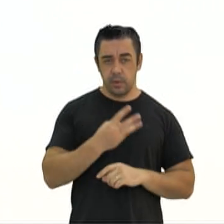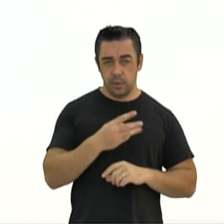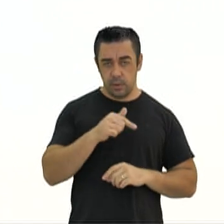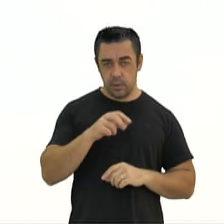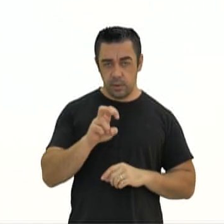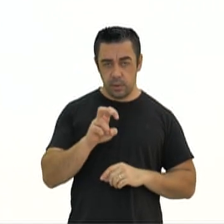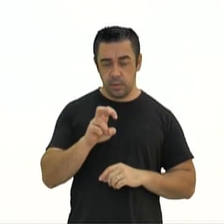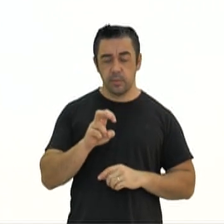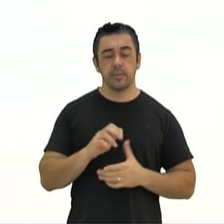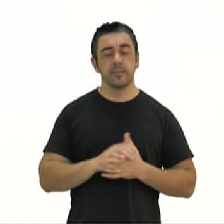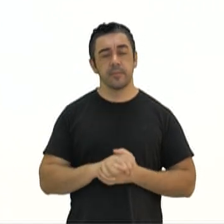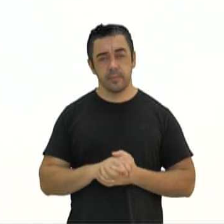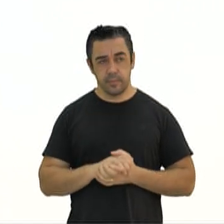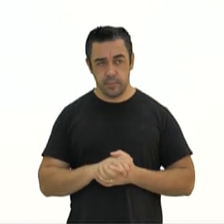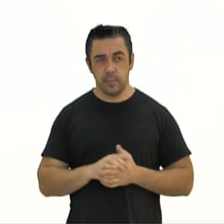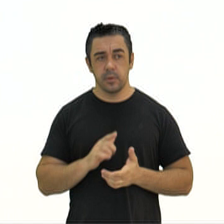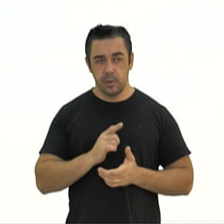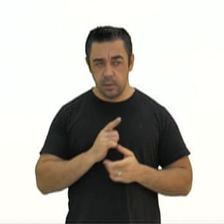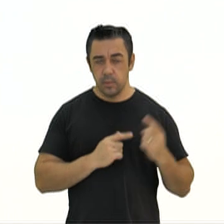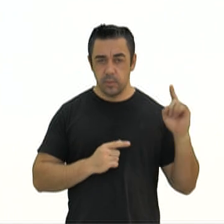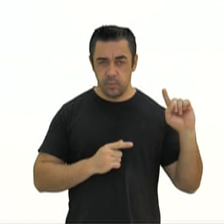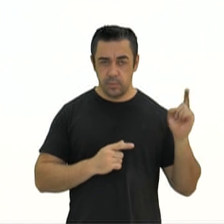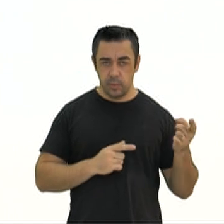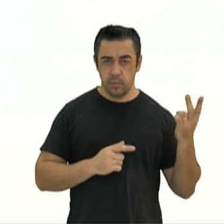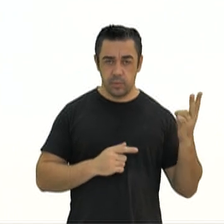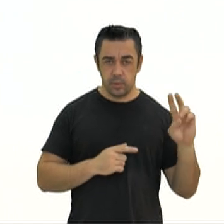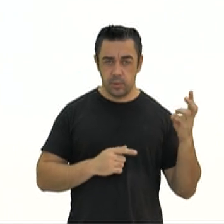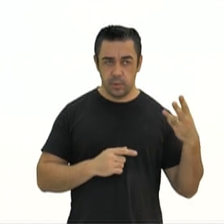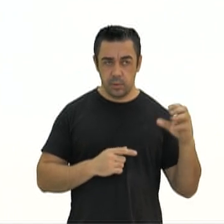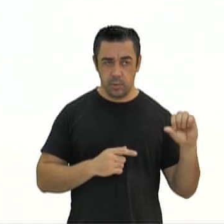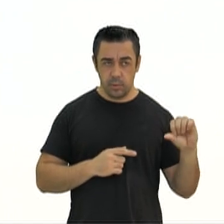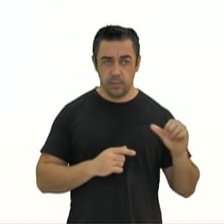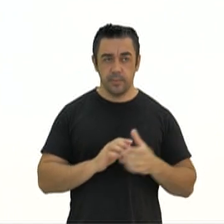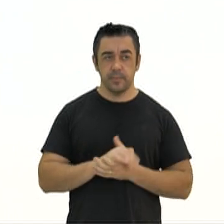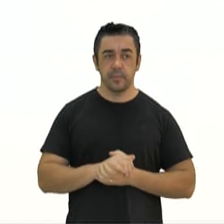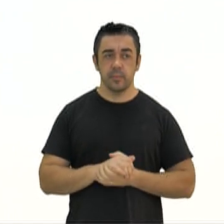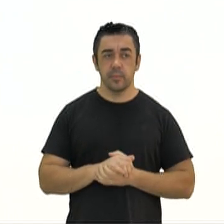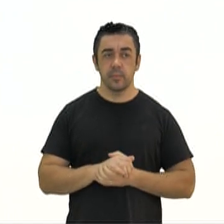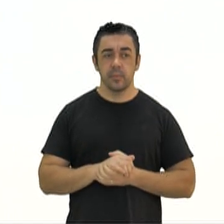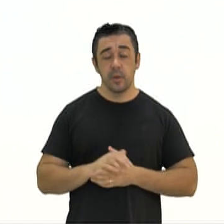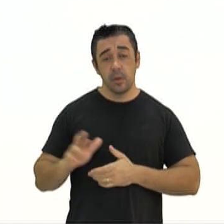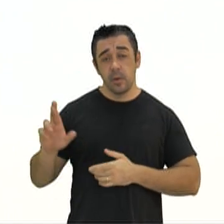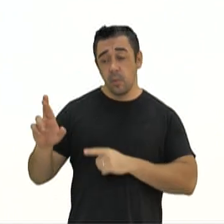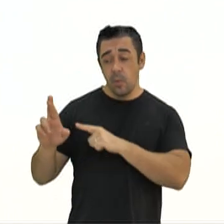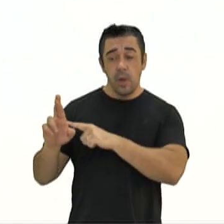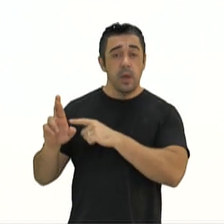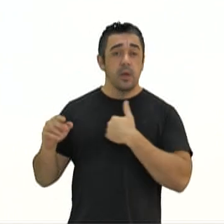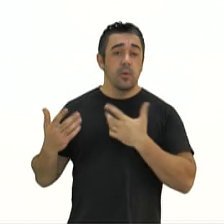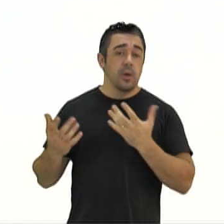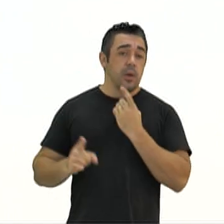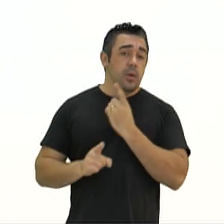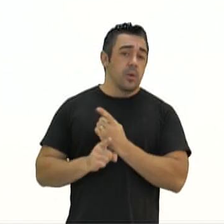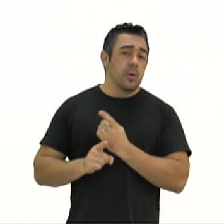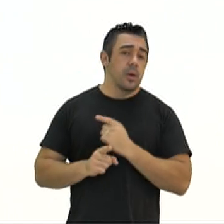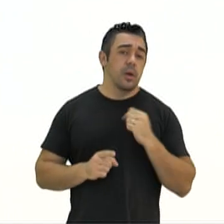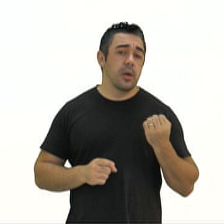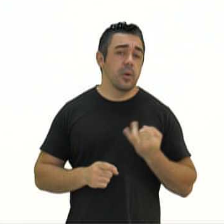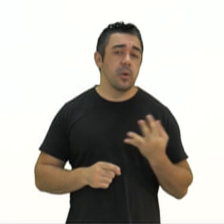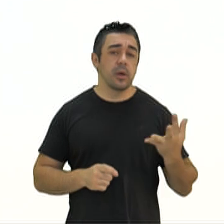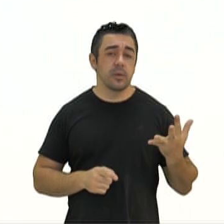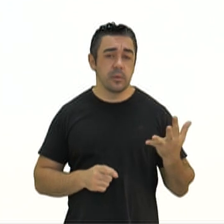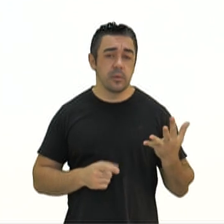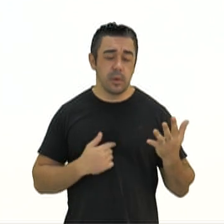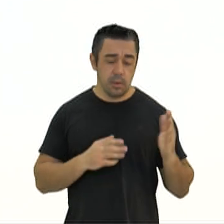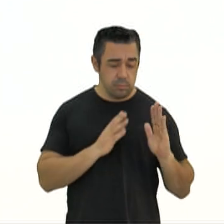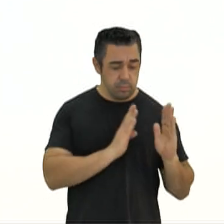O 25º termo nós também temos, que é 1.239. E a razão é o que eu quero. O que é a razão nesse caso? A razão